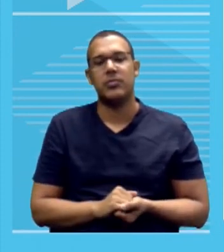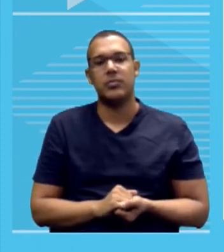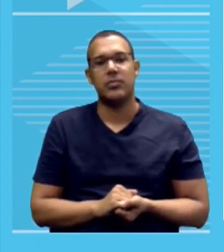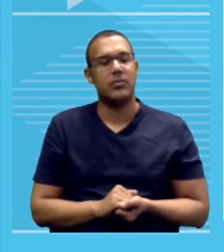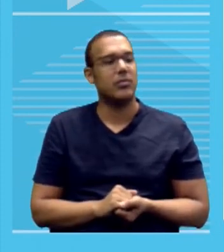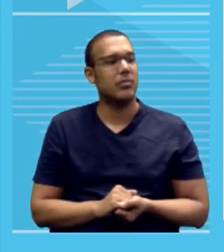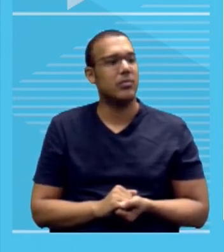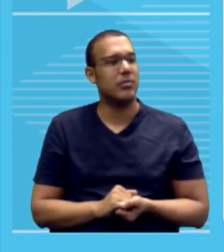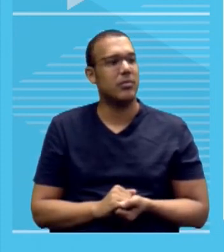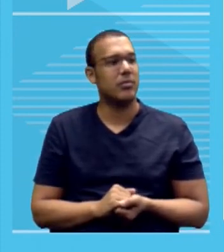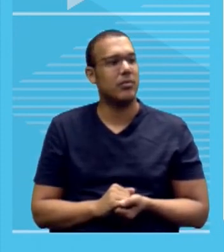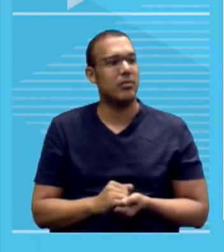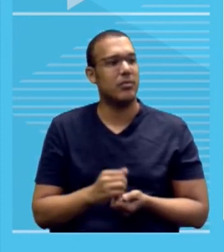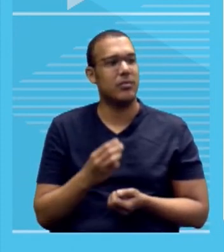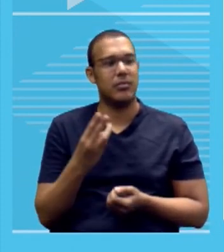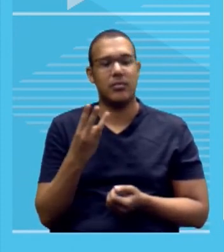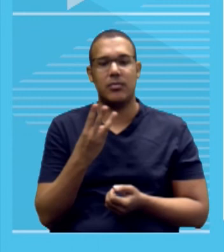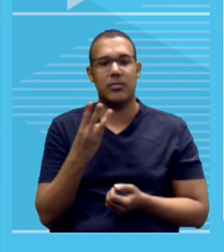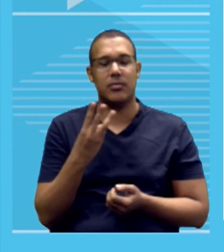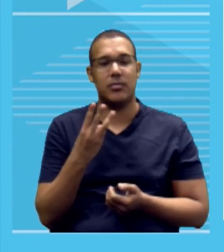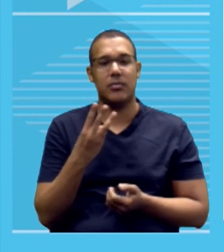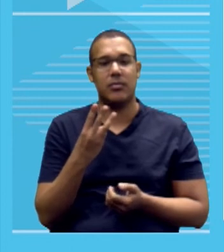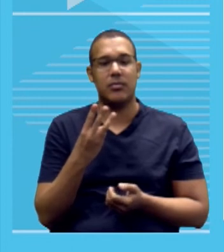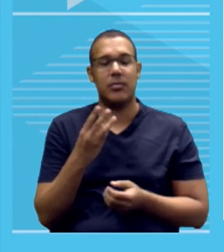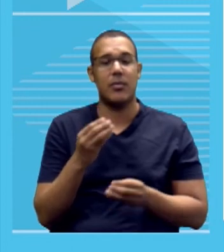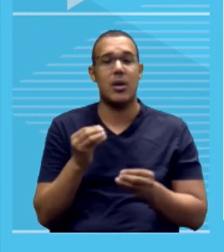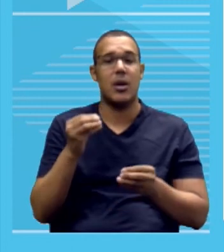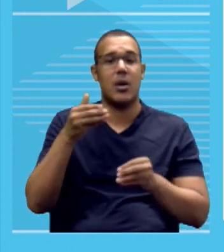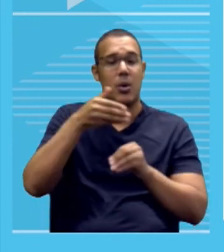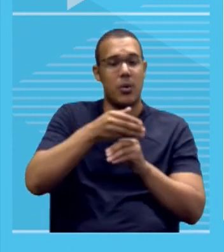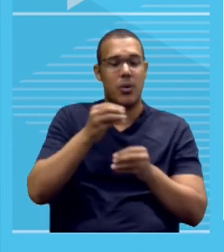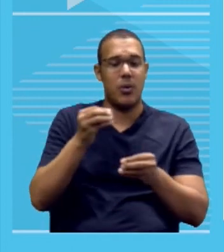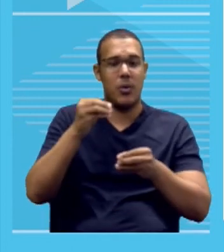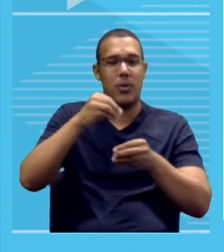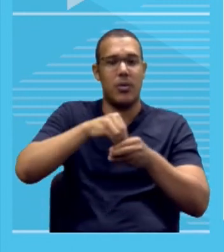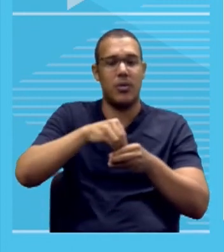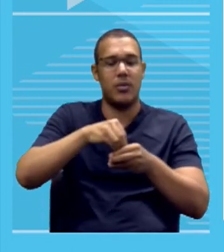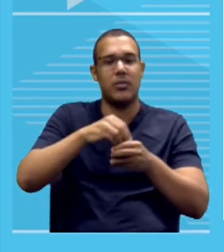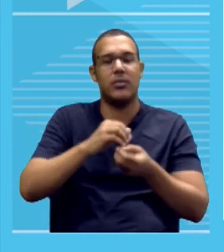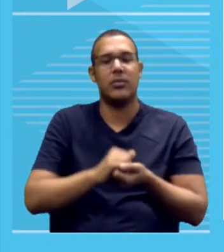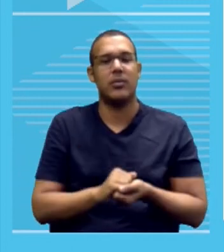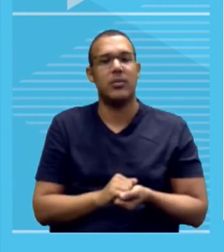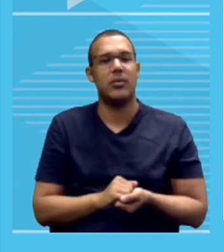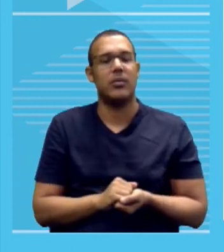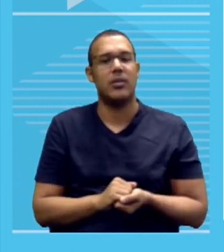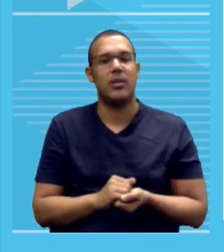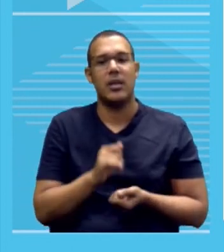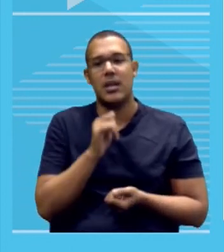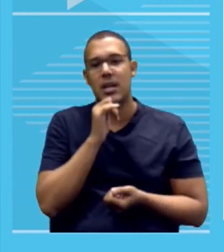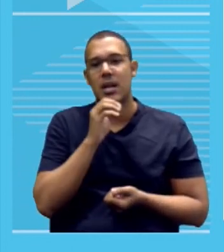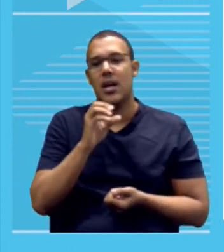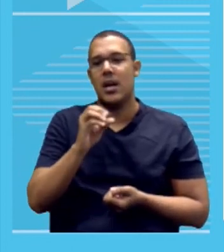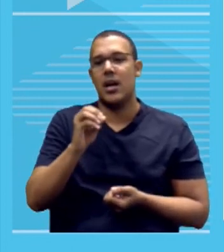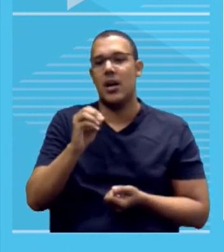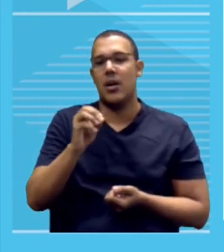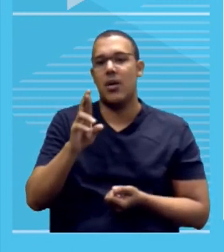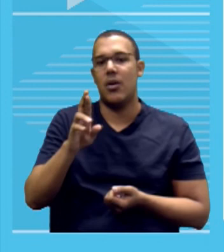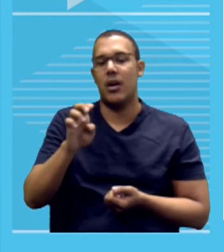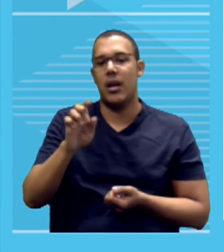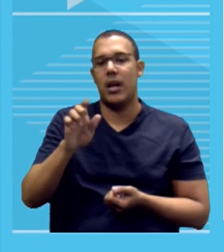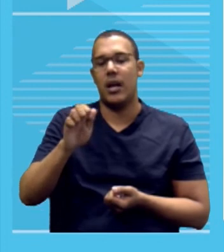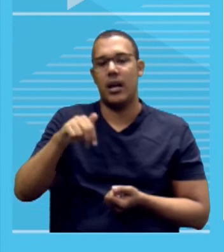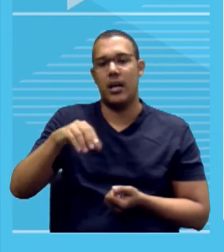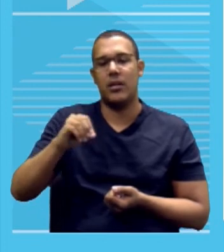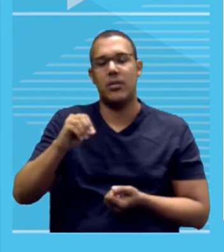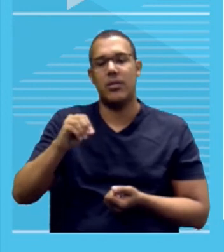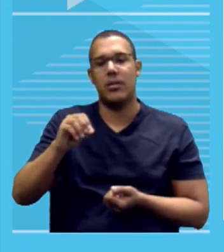olha o número três é adicione coloque o orégano O alho os tomates E